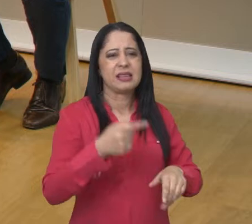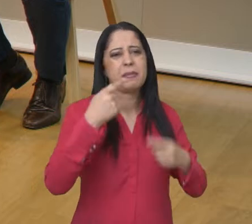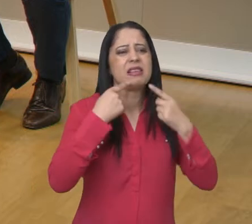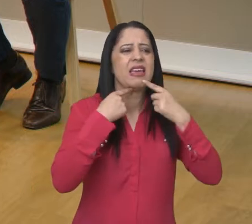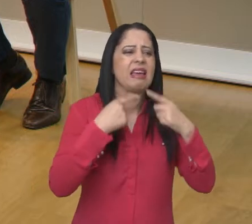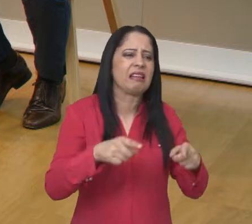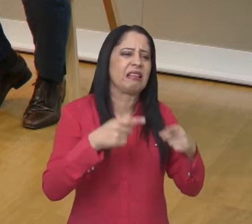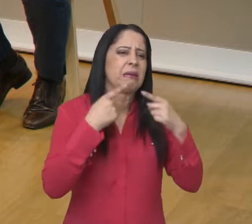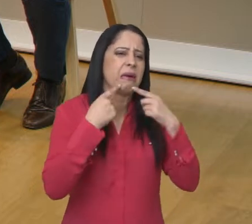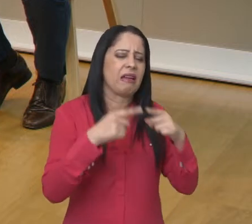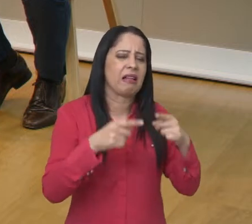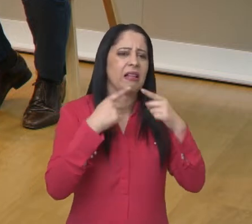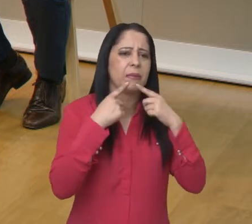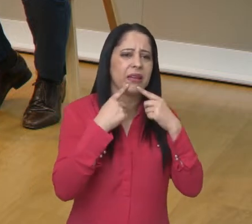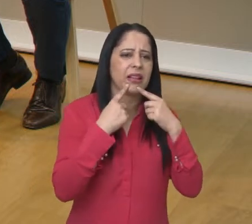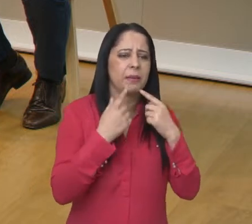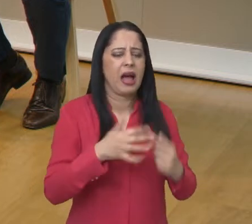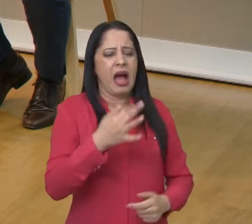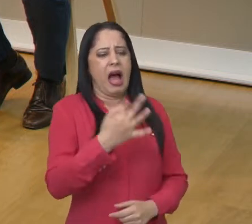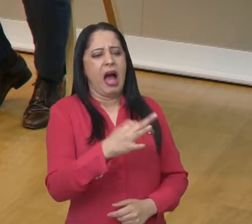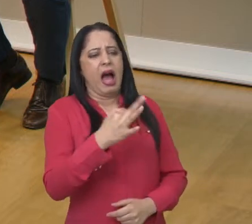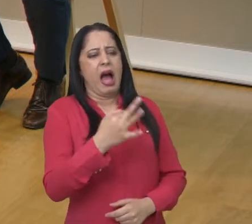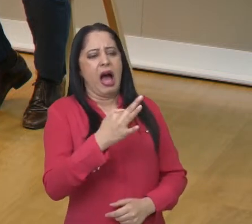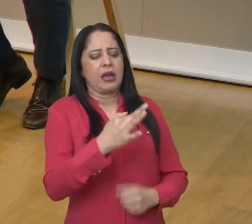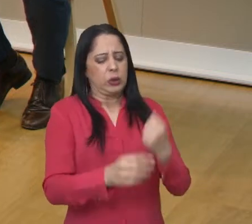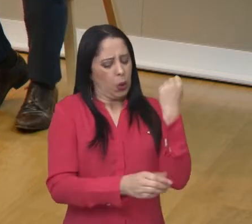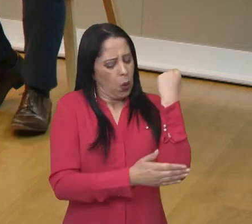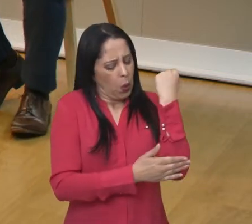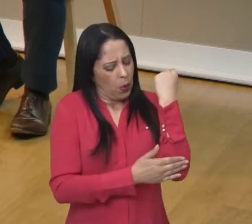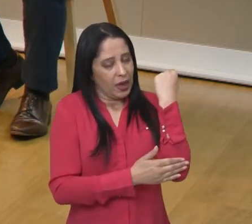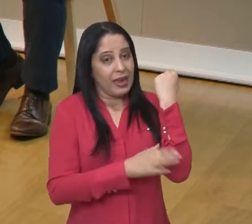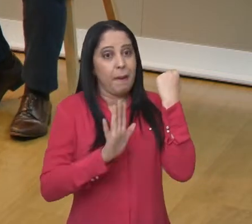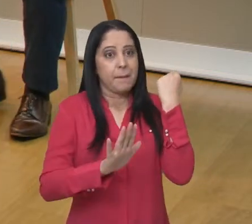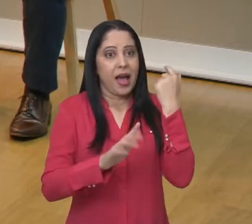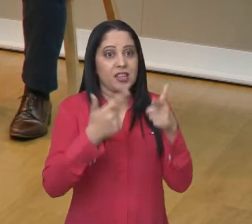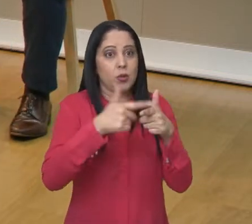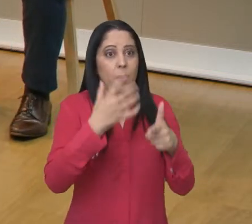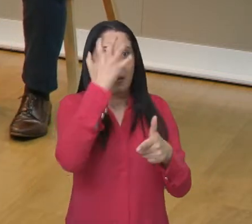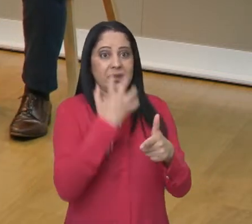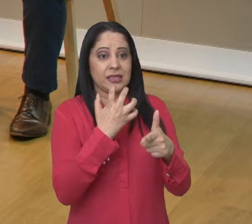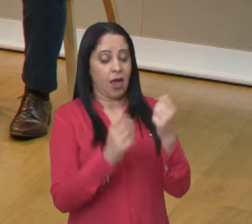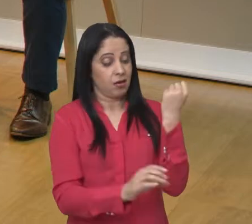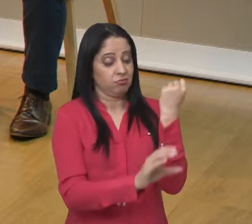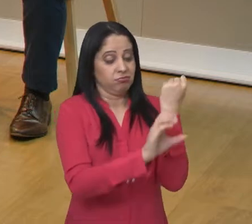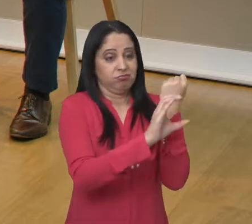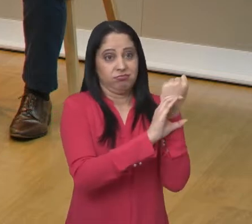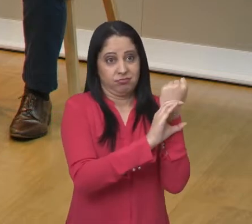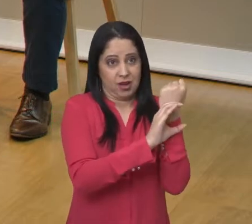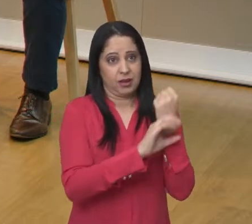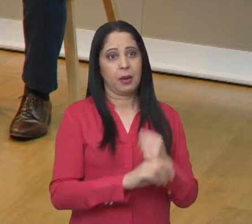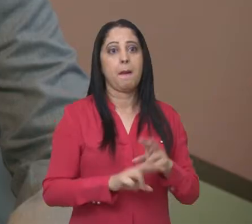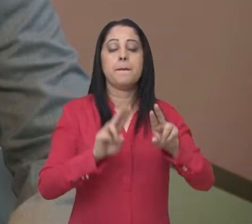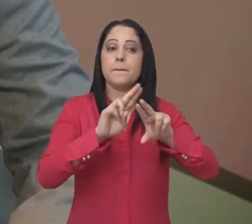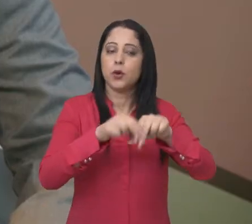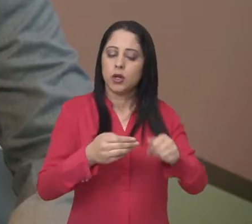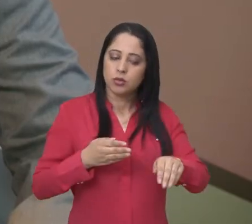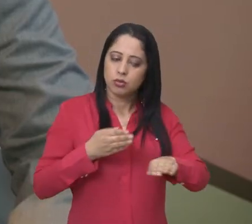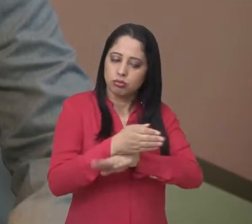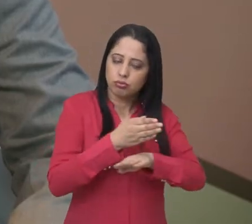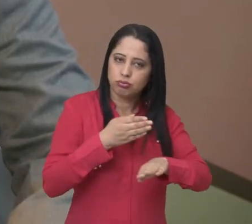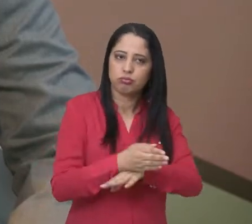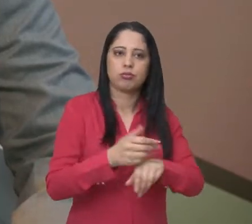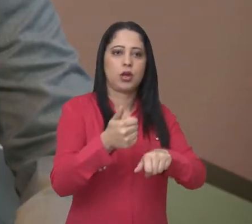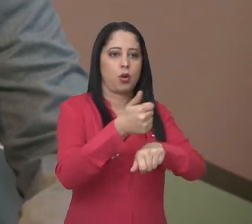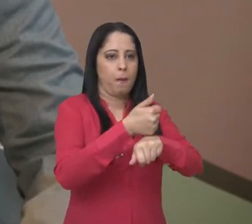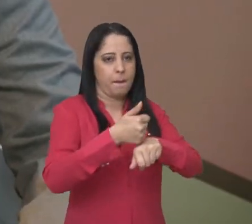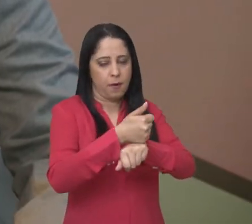reclamação que está doendo uma região e o problema está um pouquinho mais... Pode, isso acontece com uma certa frequência. Por isso que é importante passar com o especialista